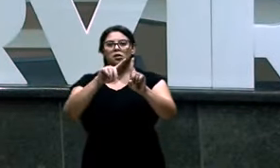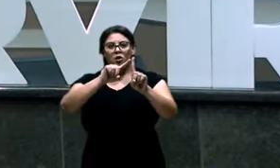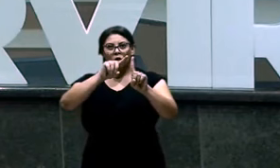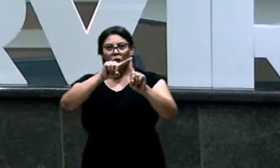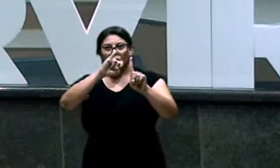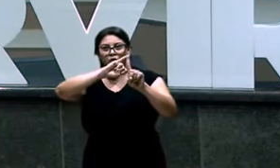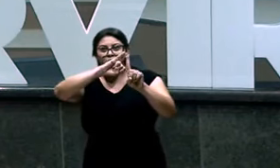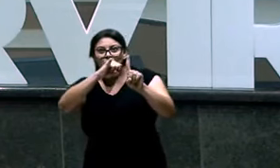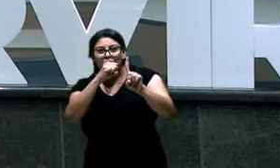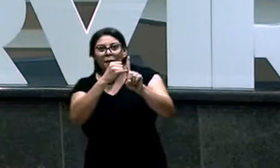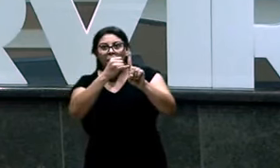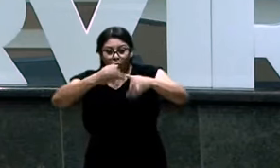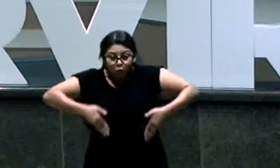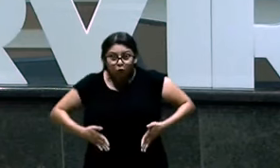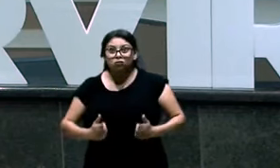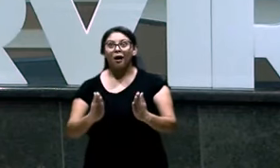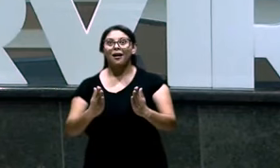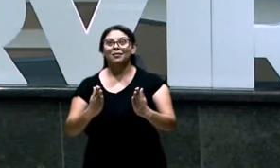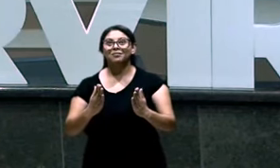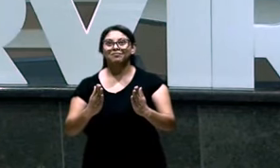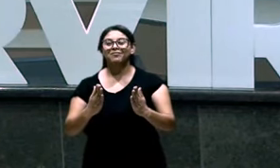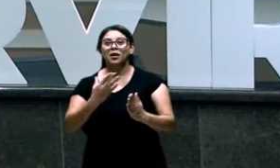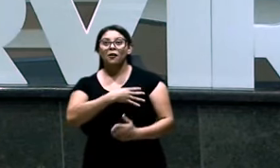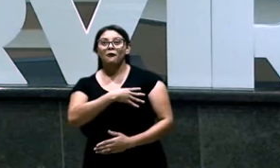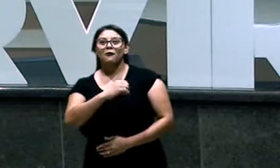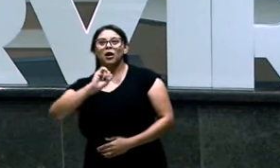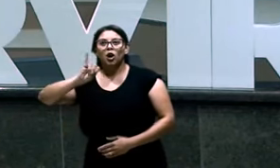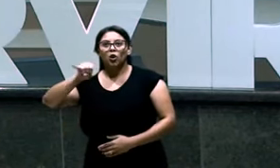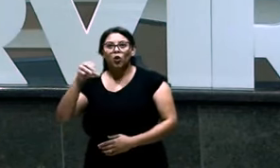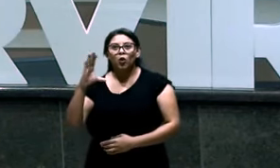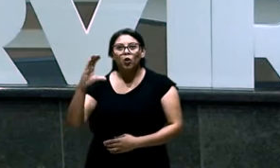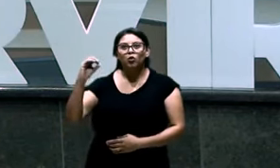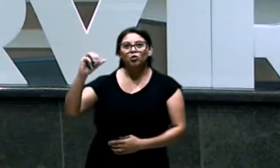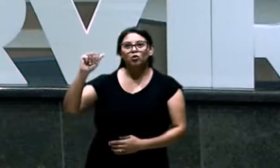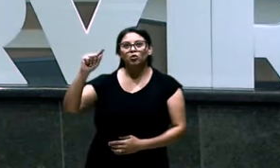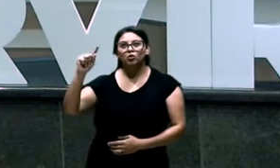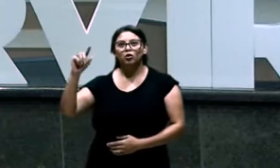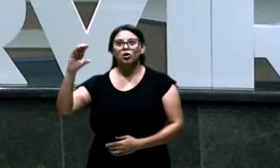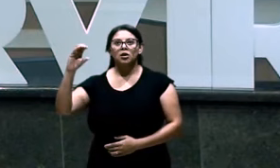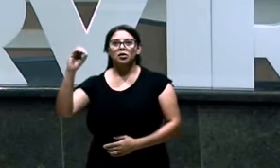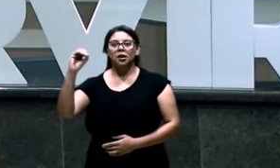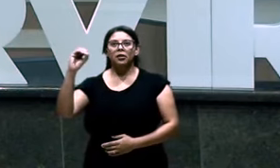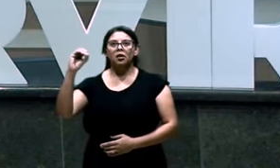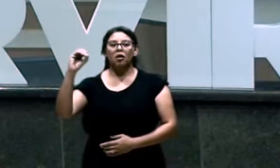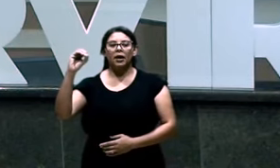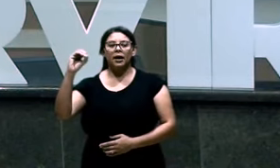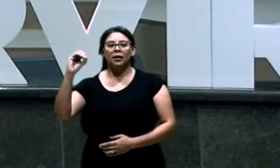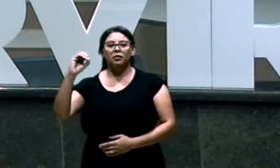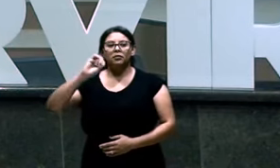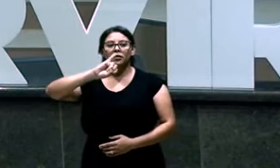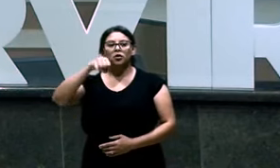ventre de Isabel. Ele cresce, e ele por direito, por